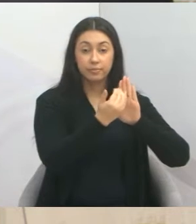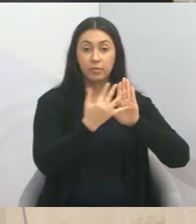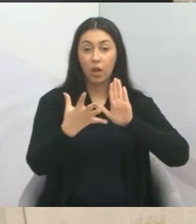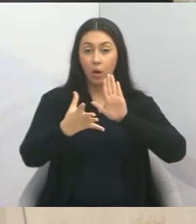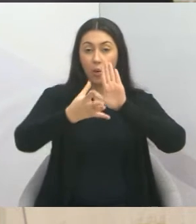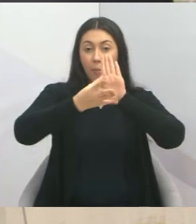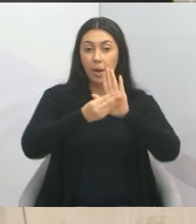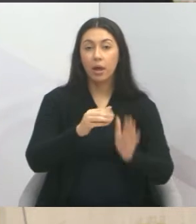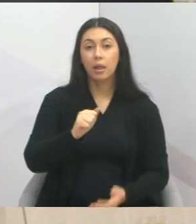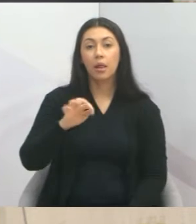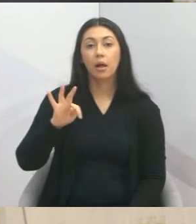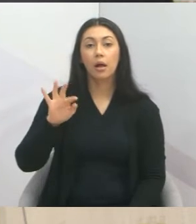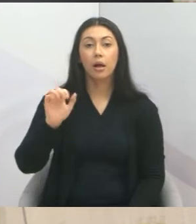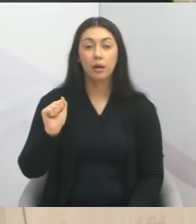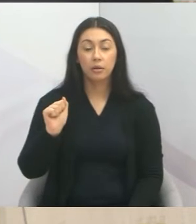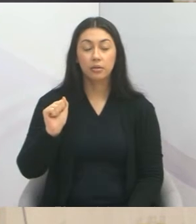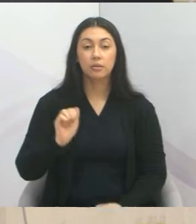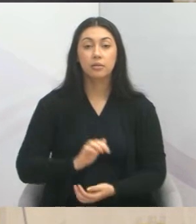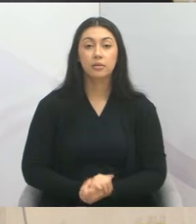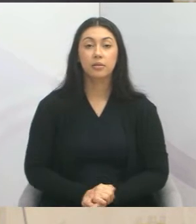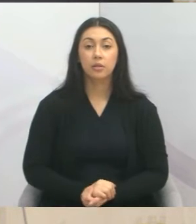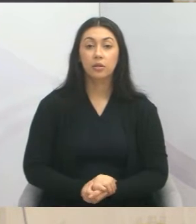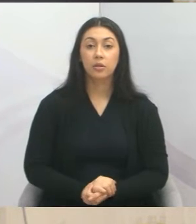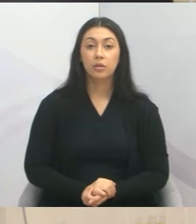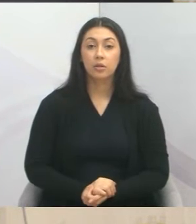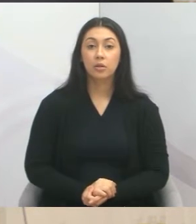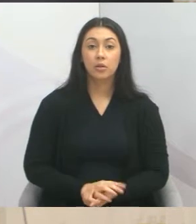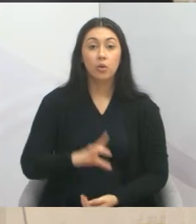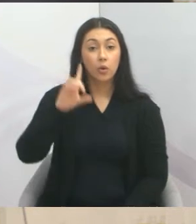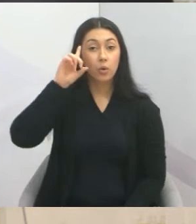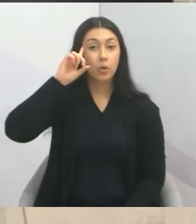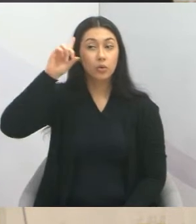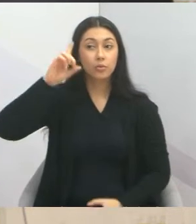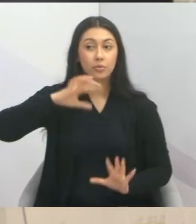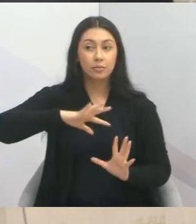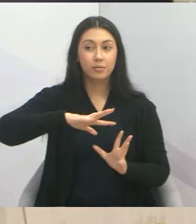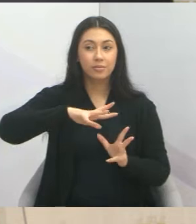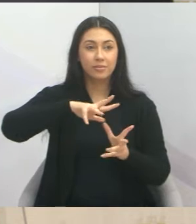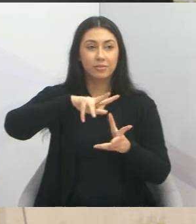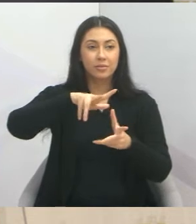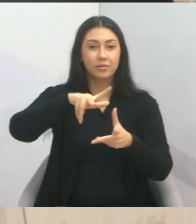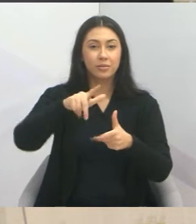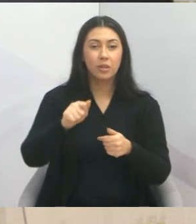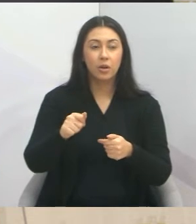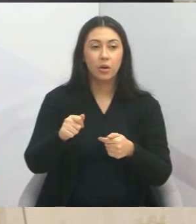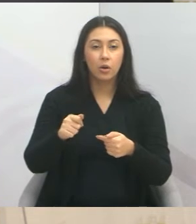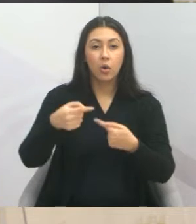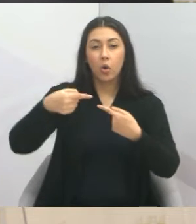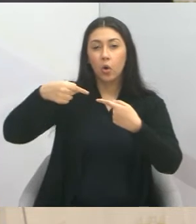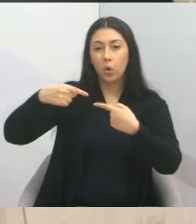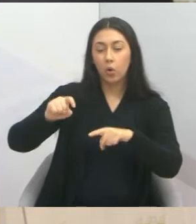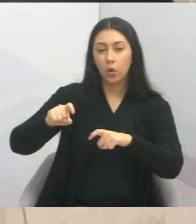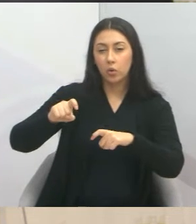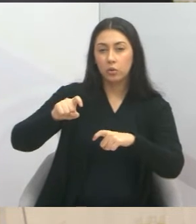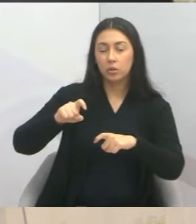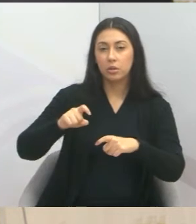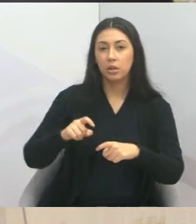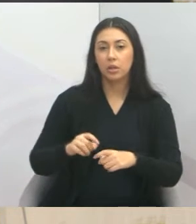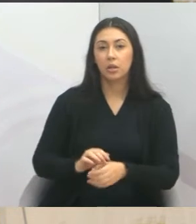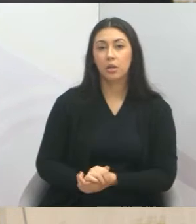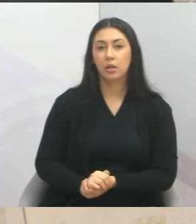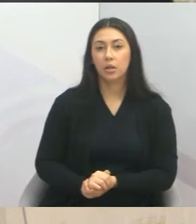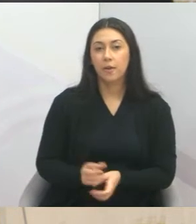consi na ata dos trabalhos da sessão o registro transcurso do dia internacional contra o abuso e tráfico ilícito de drogas